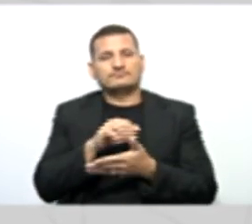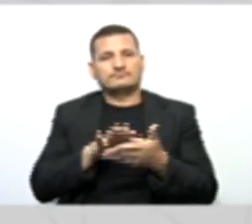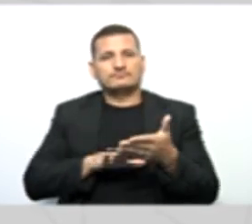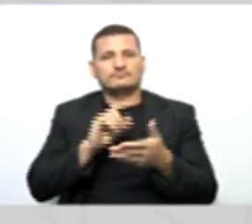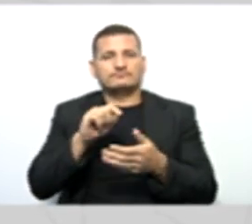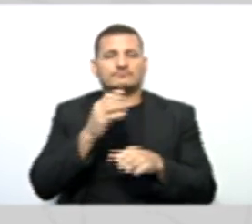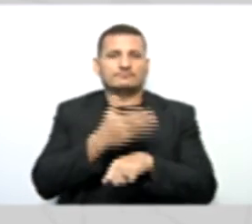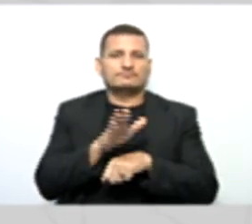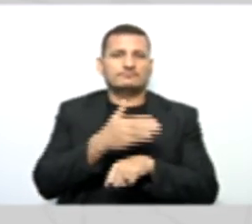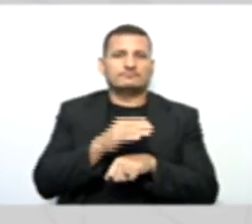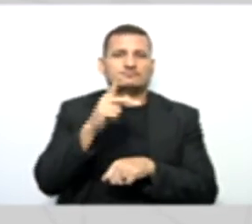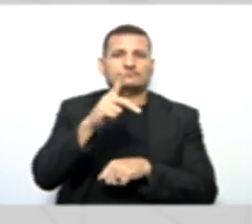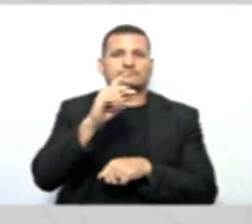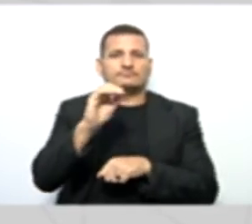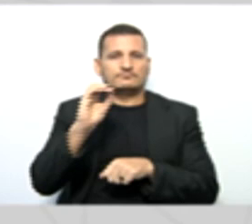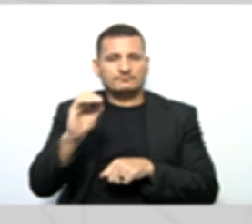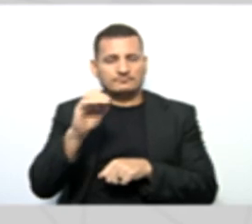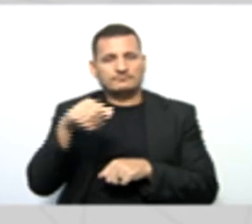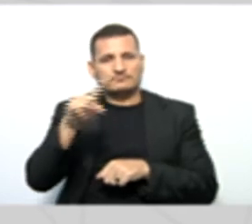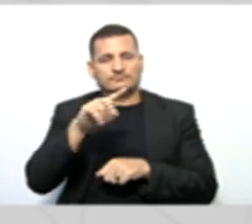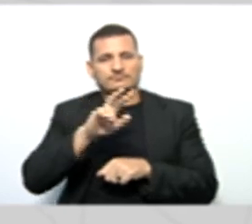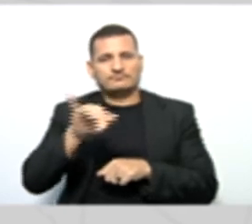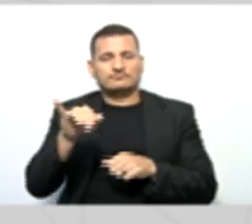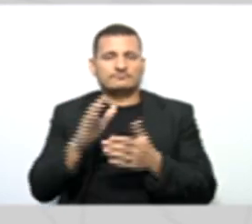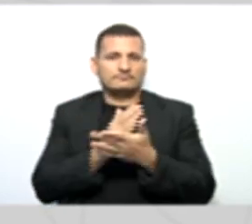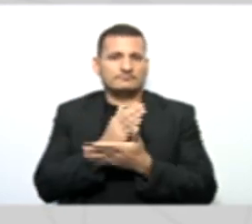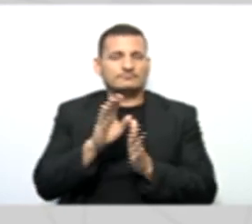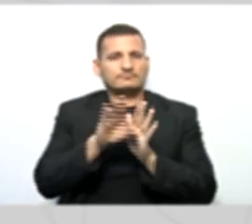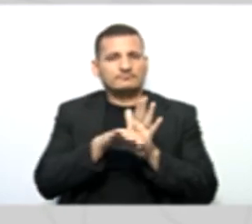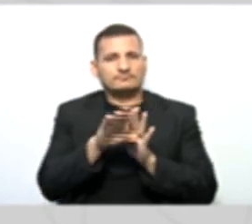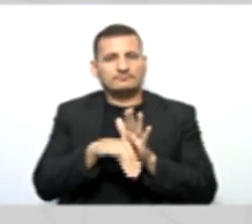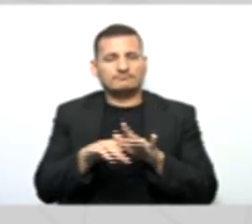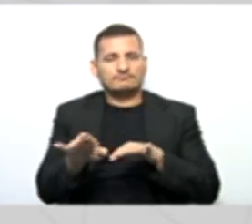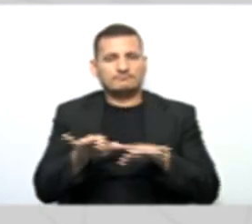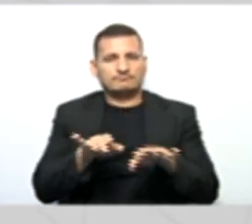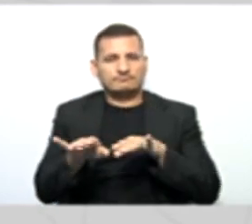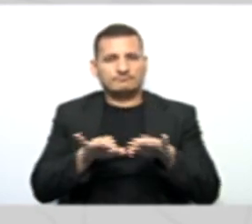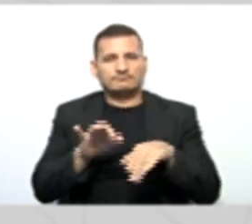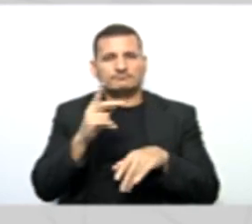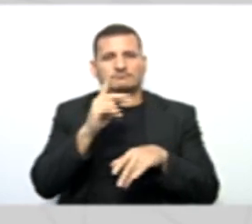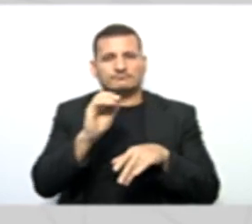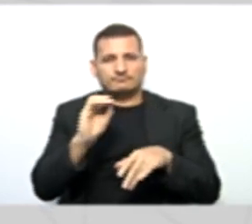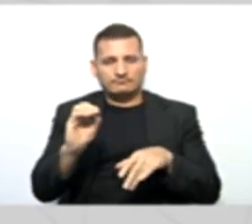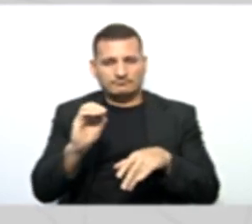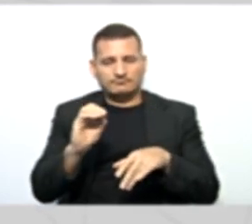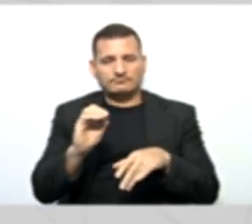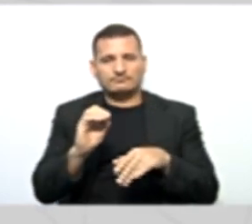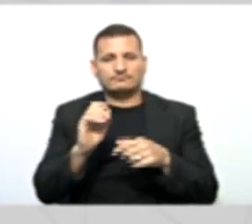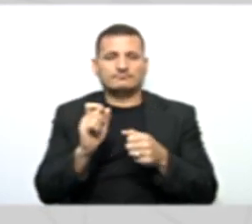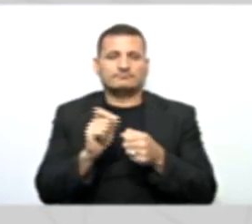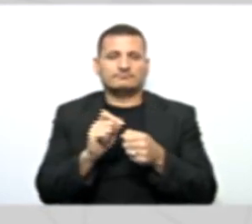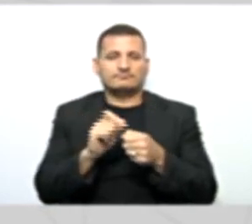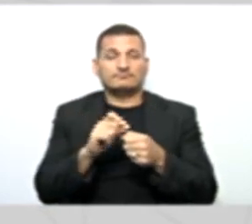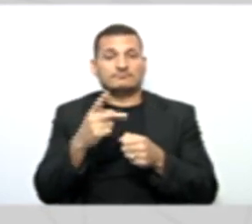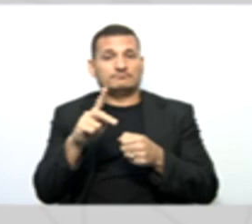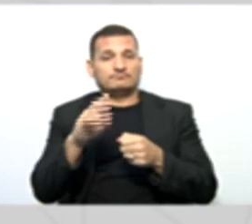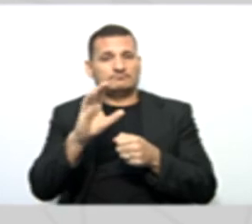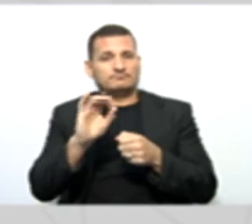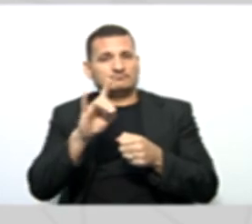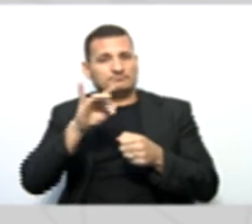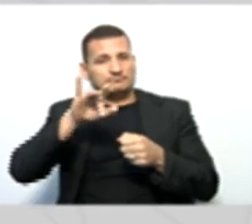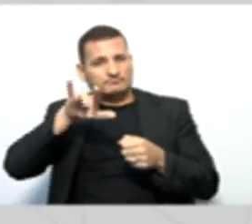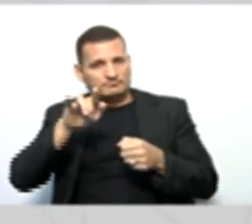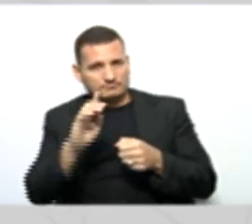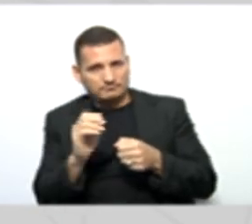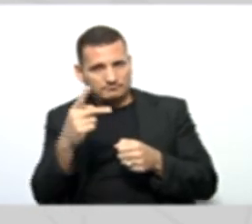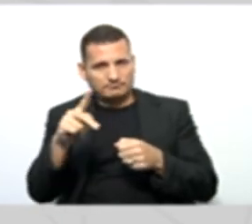praticando POO. Se vai aplicar alguns conceitos aí da programação orientada a objetos, fazendo o seu código. Tá tudo